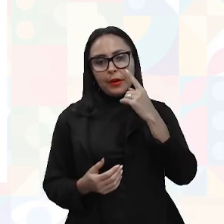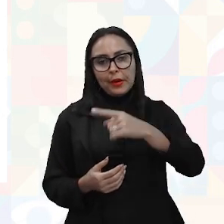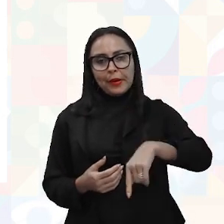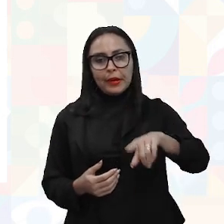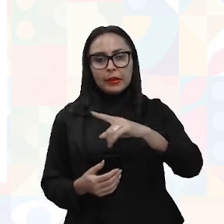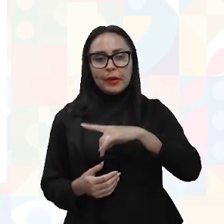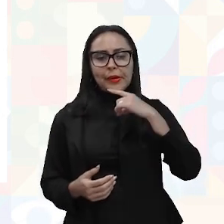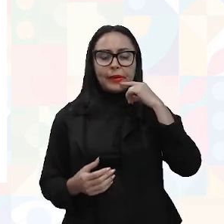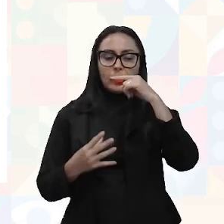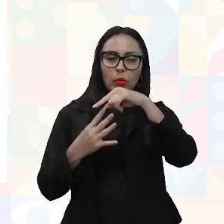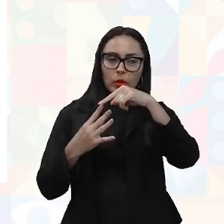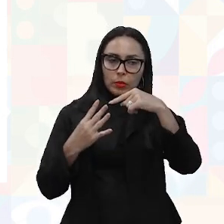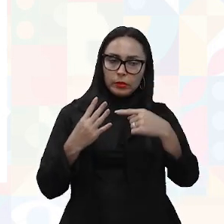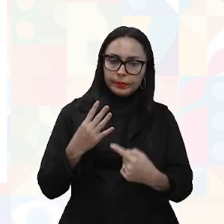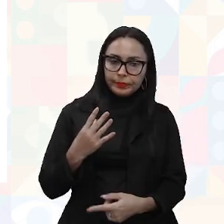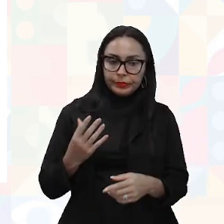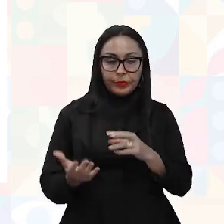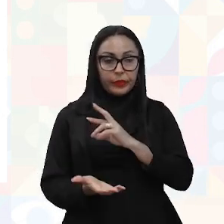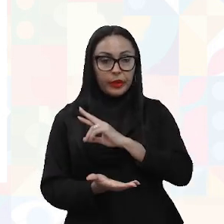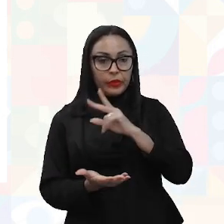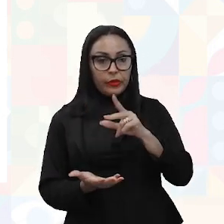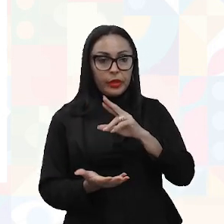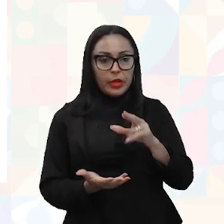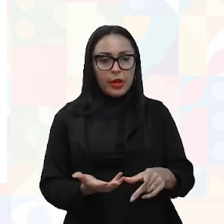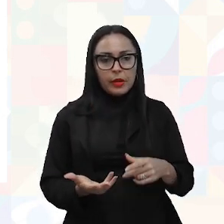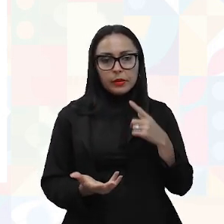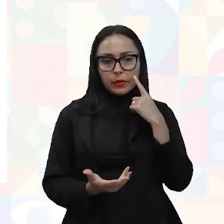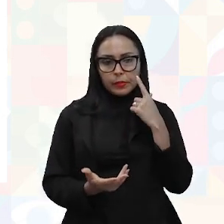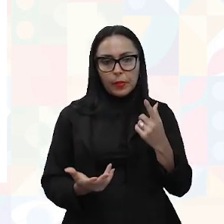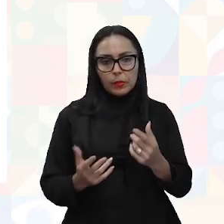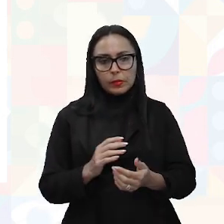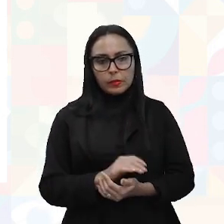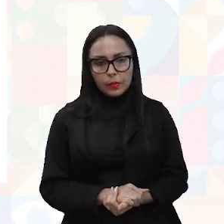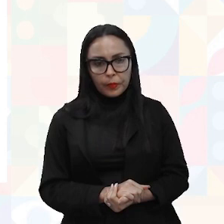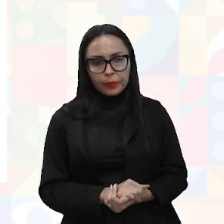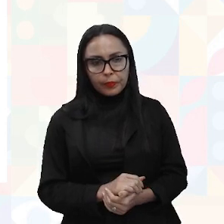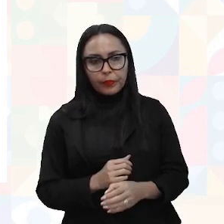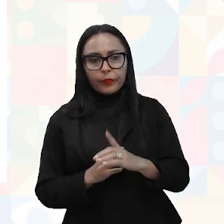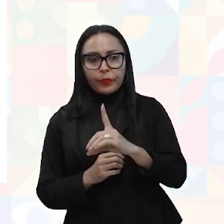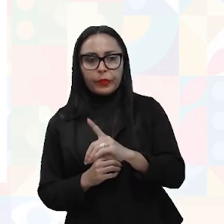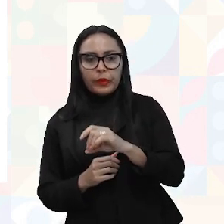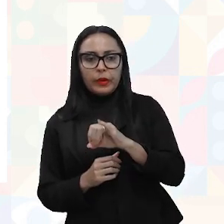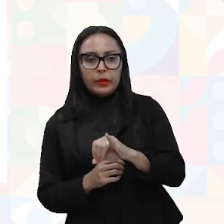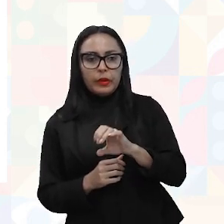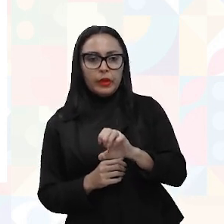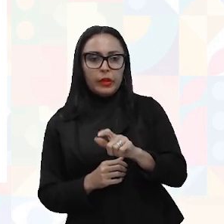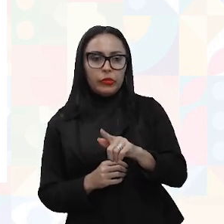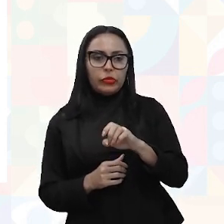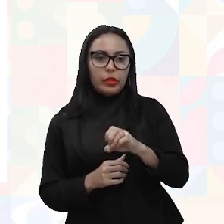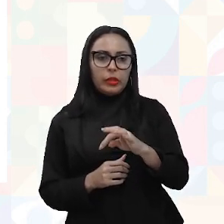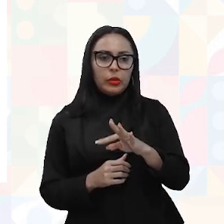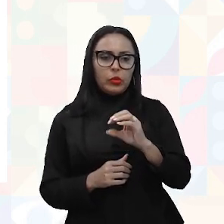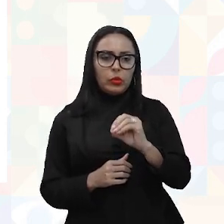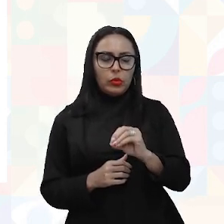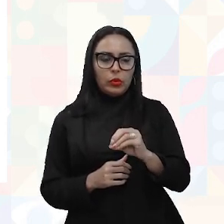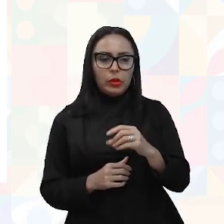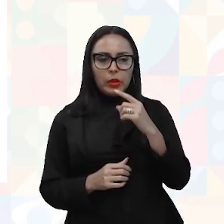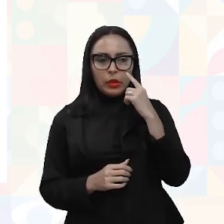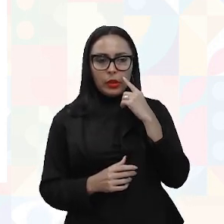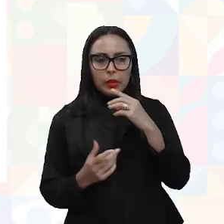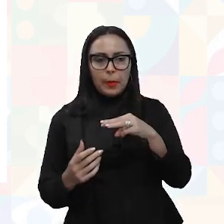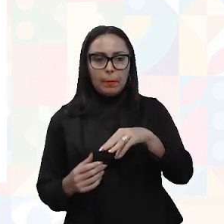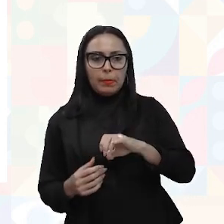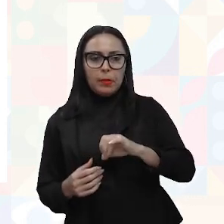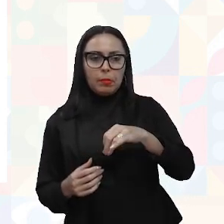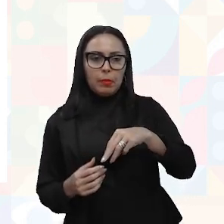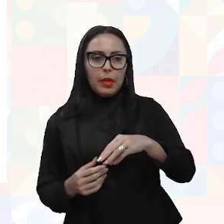existem 4 modos diferentes de narrativa. O modo diegético, o modo mimético, que é o mimic, que eu falei antes, que é o de imitação. O modo diegético é o que a